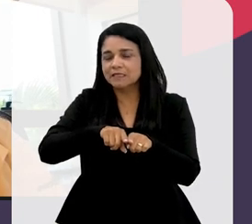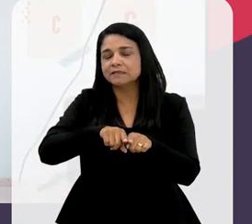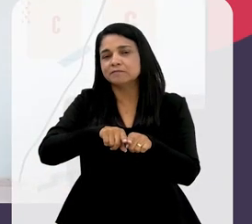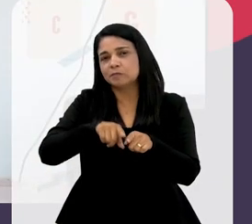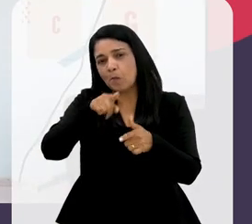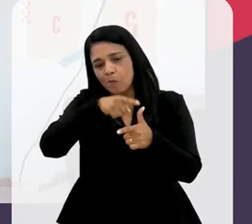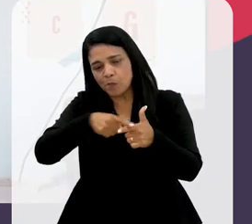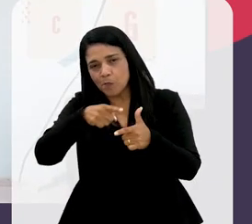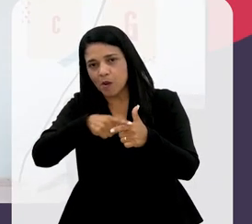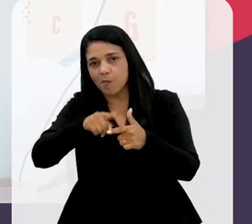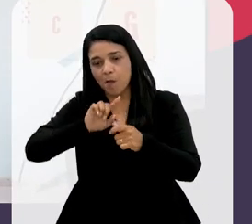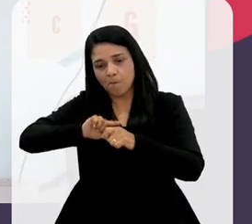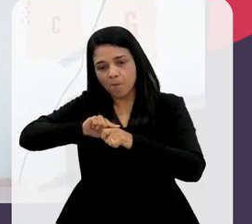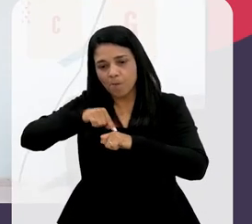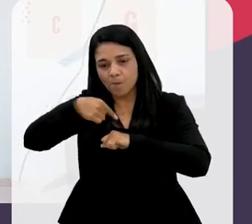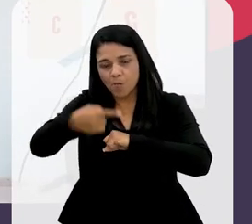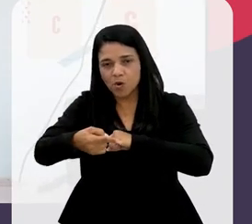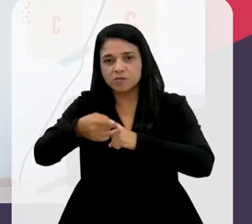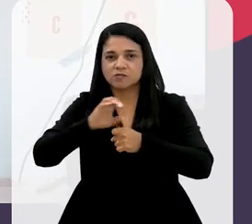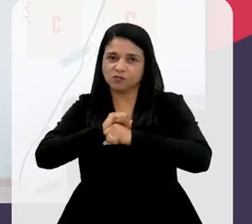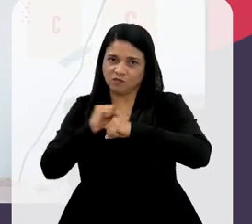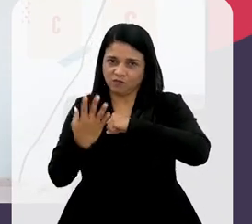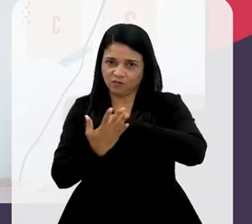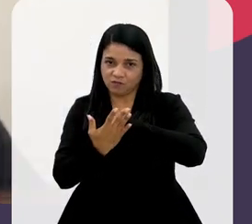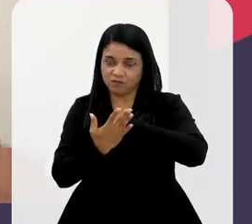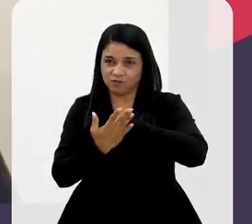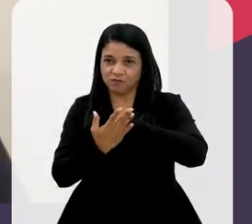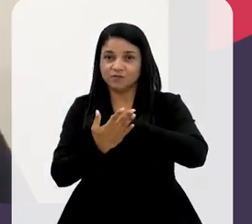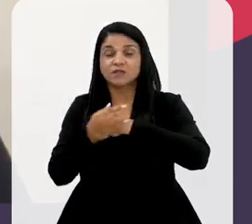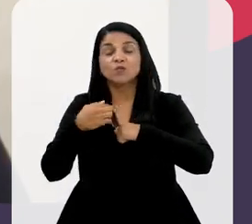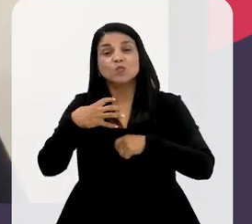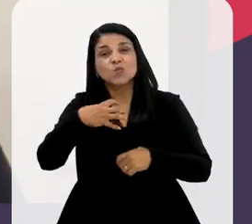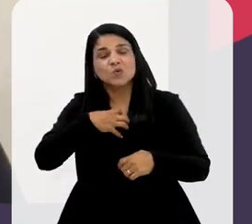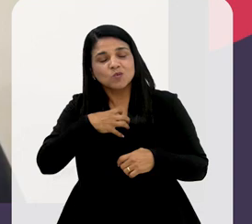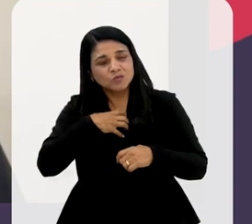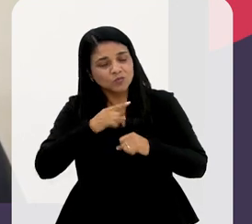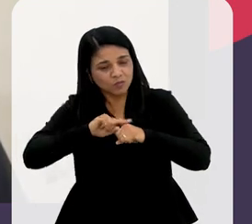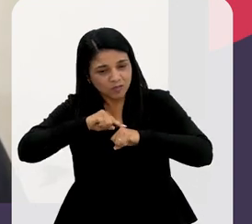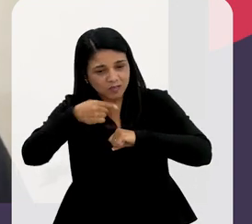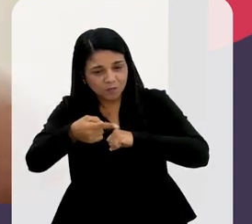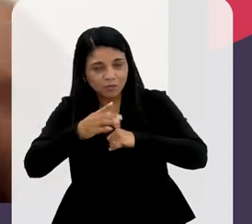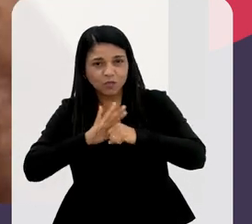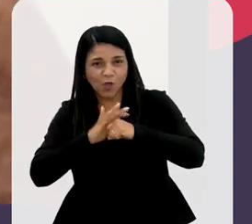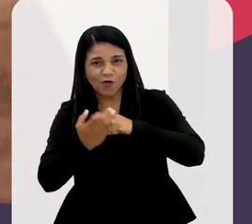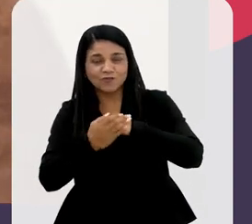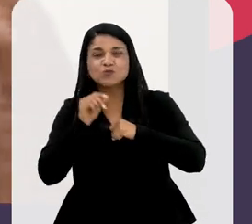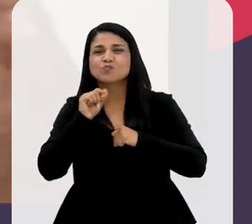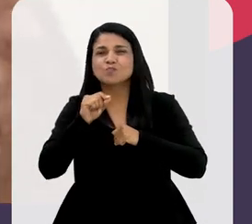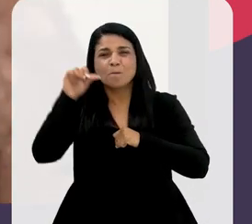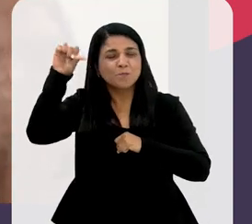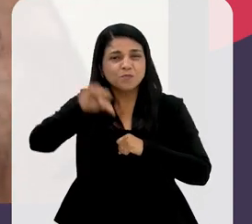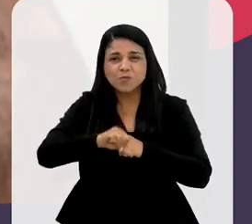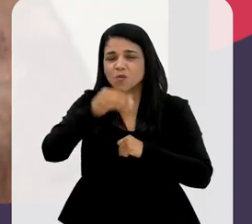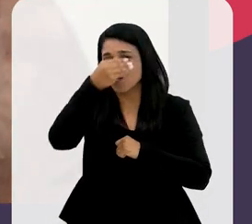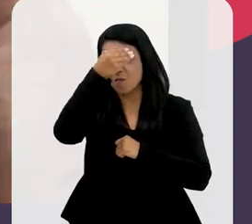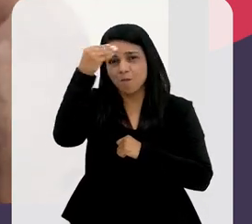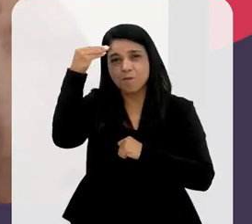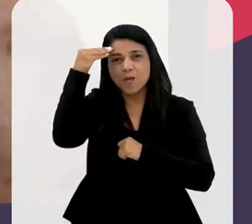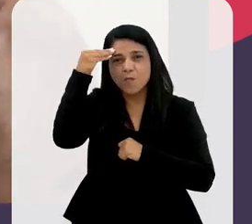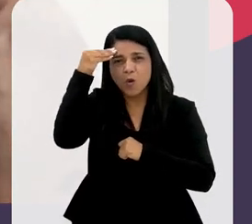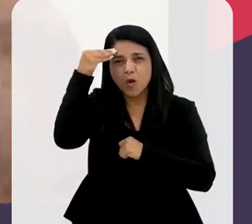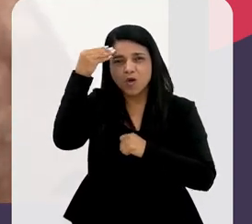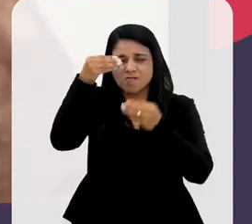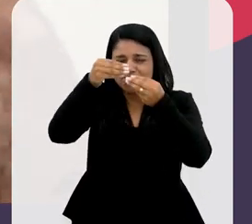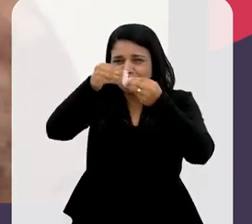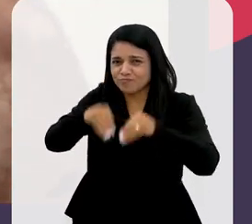seriam questões aí do pós-Covid. O que eu sinto de pós-Covid é justamente a memória.